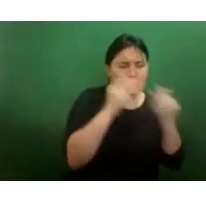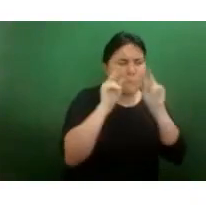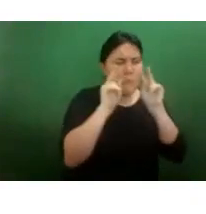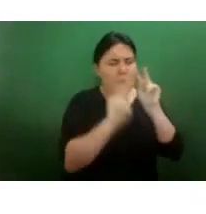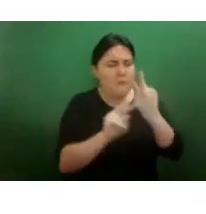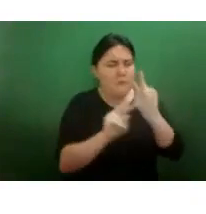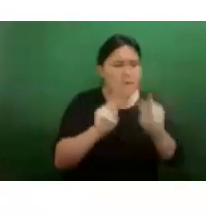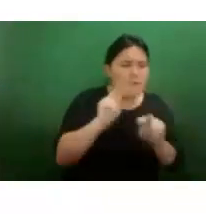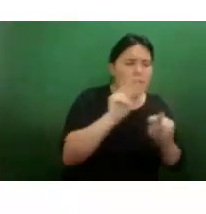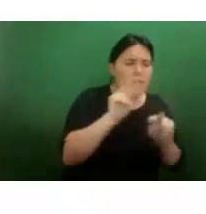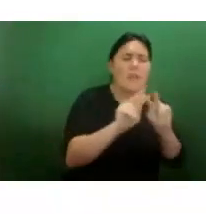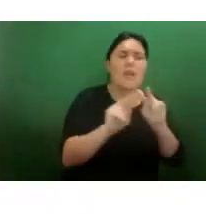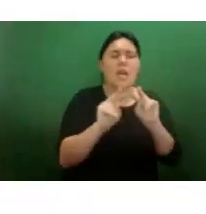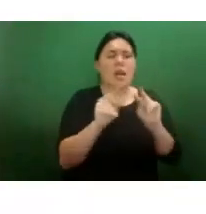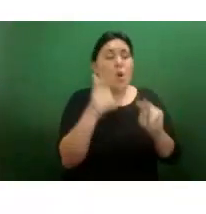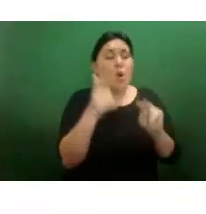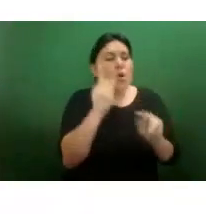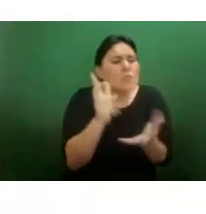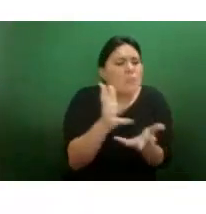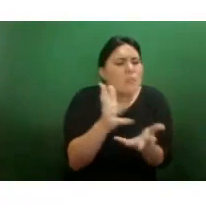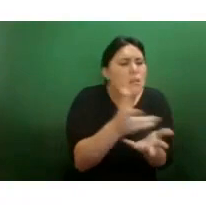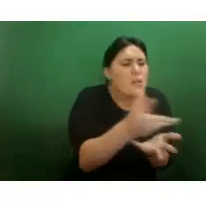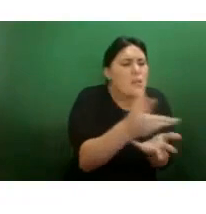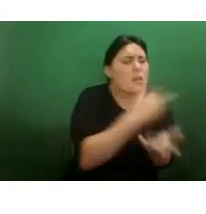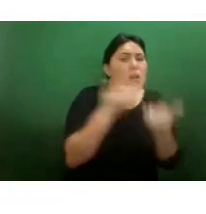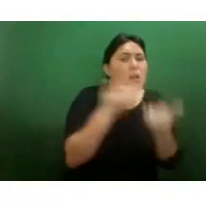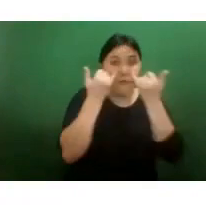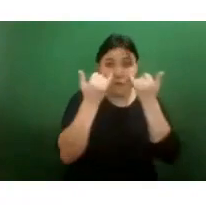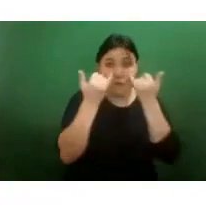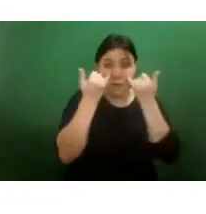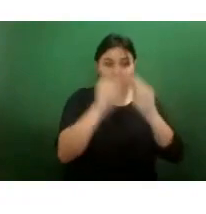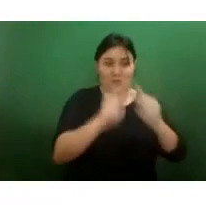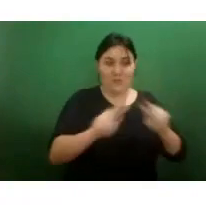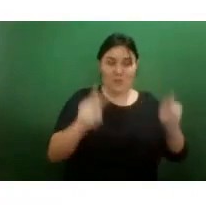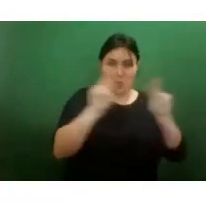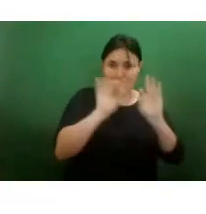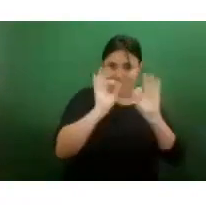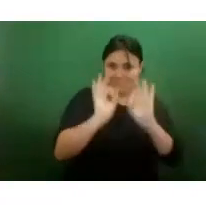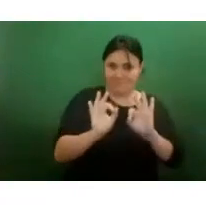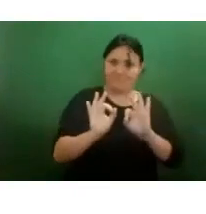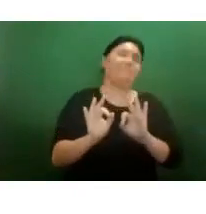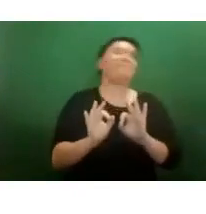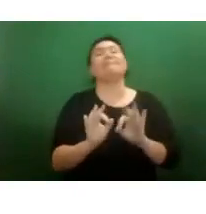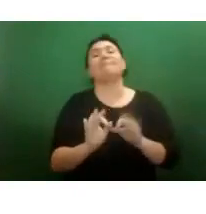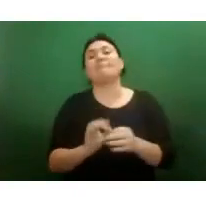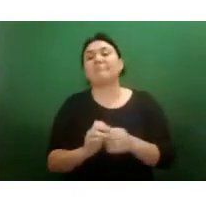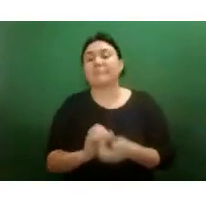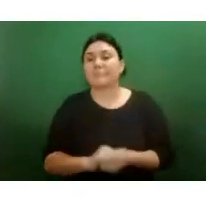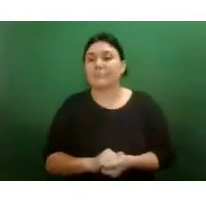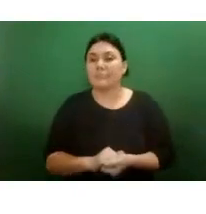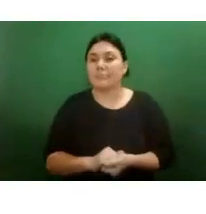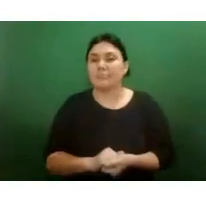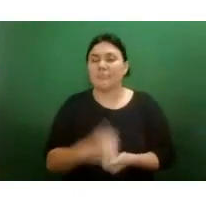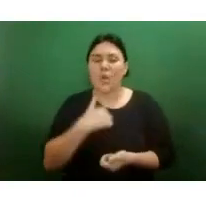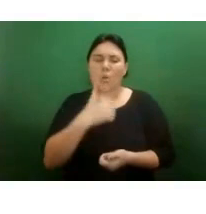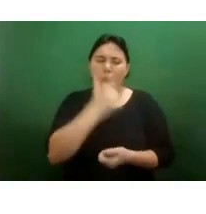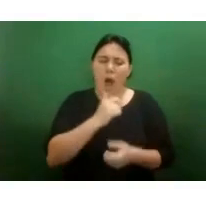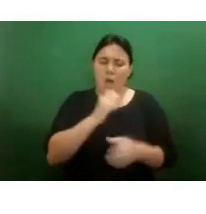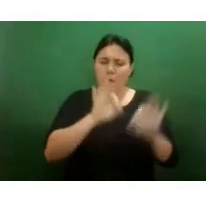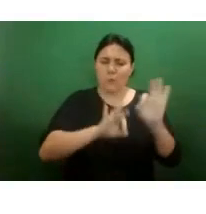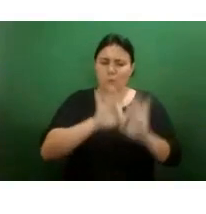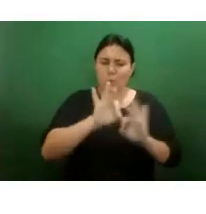ter todas essas informações visuais, tá certo? Eu acho que de